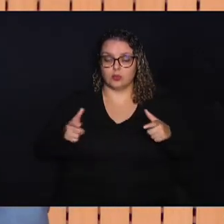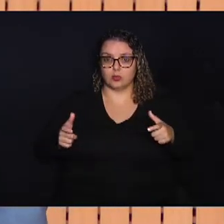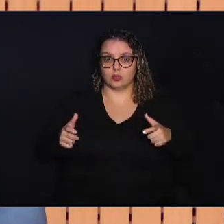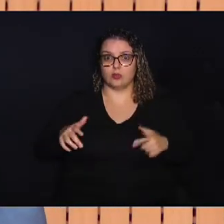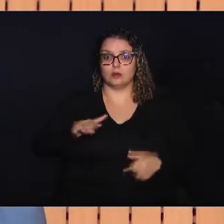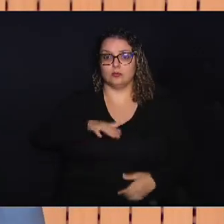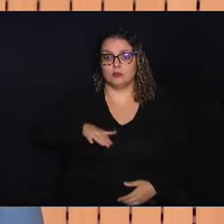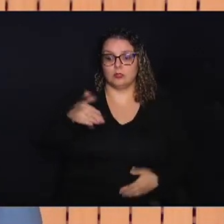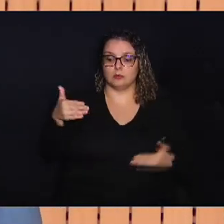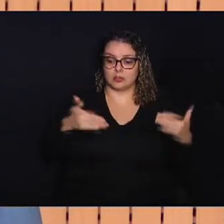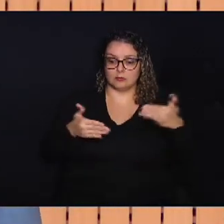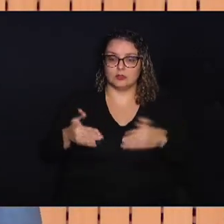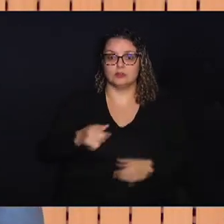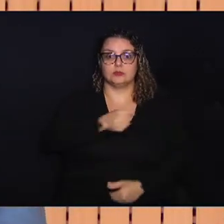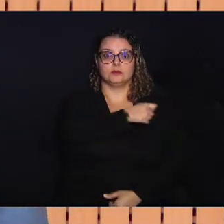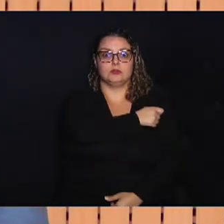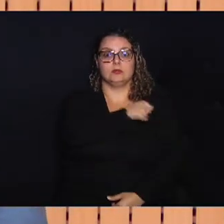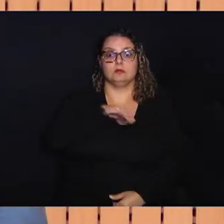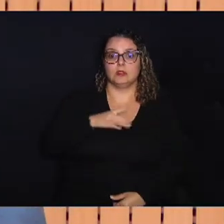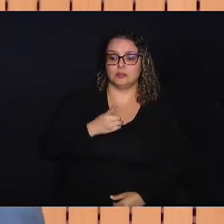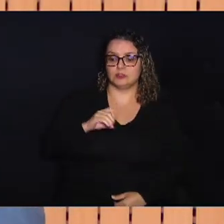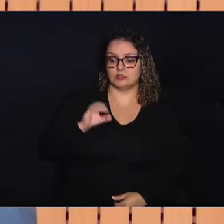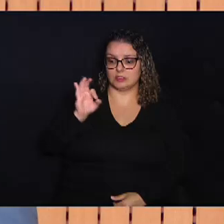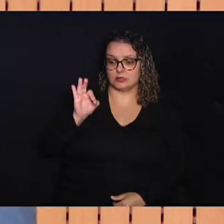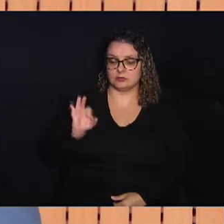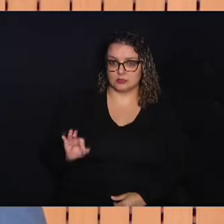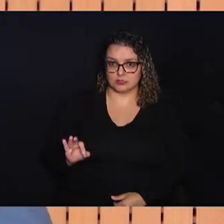participação de estudantes no Brasil, mais de 10%.